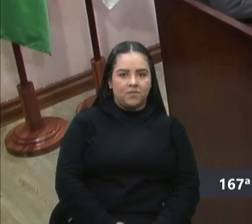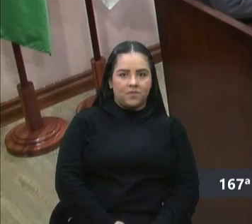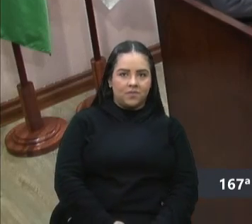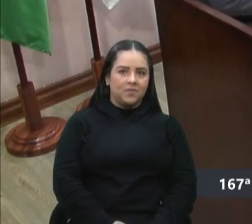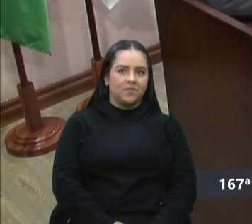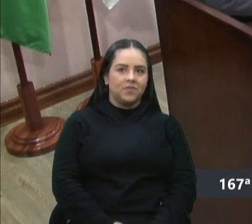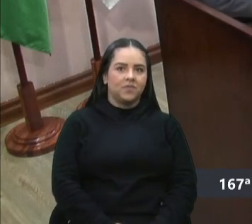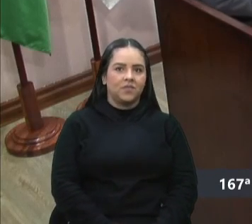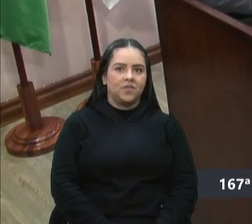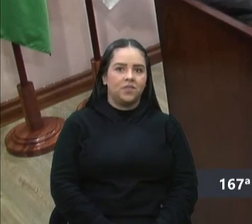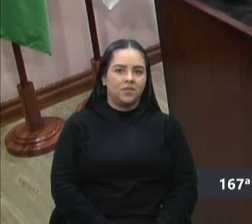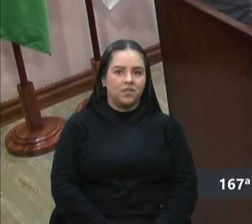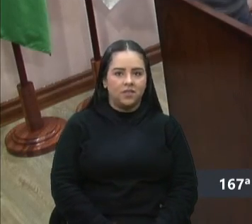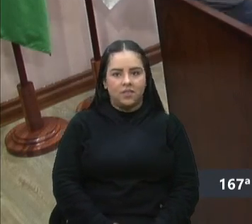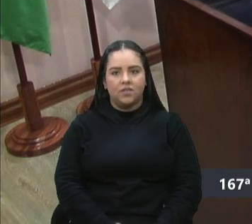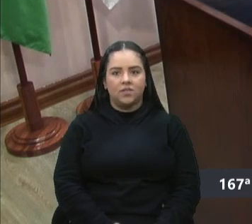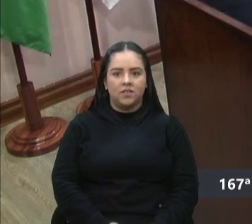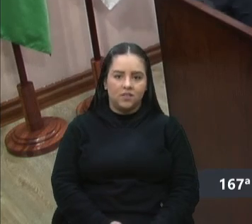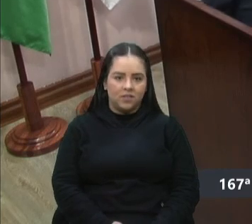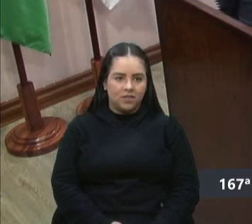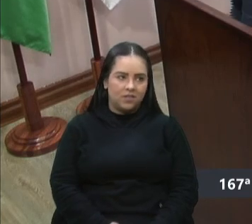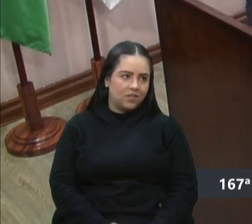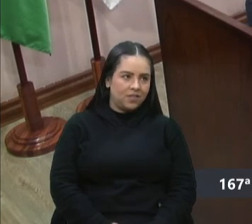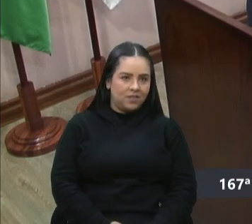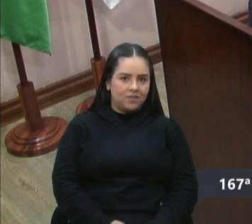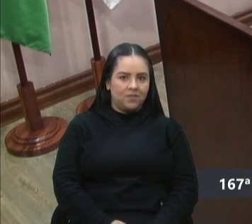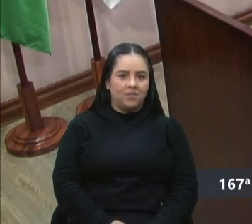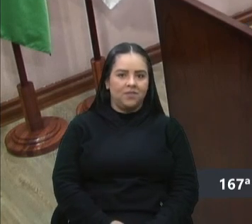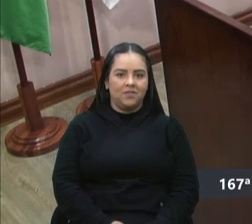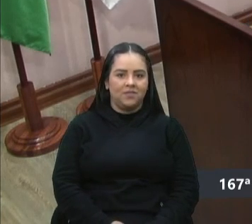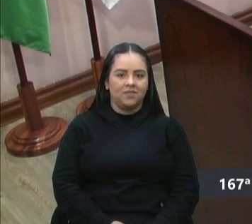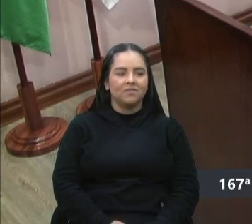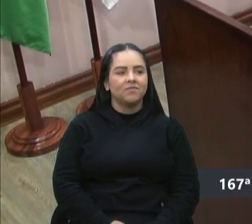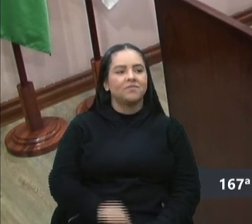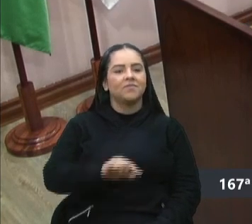Obrigada, vereador. O próximo vereador a ocupar o grande expediente, vereador Maurício.